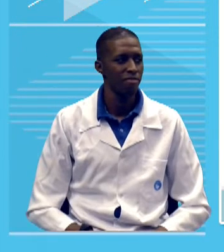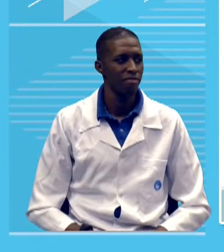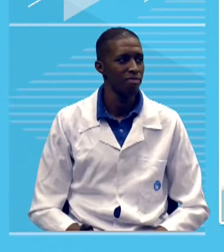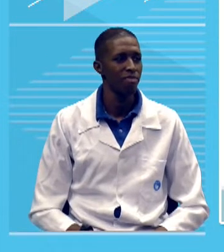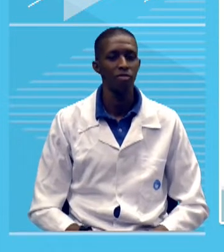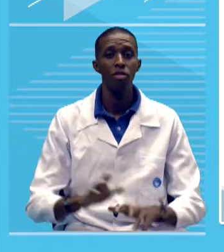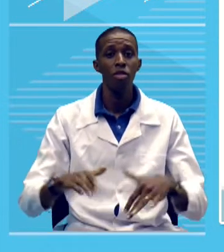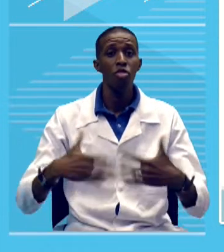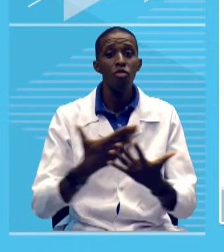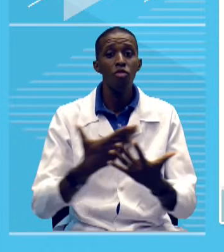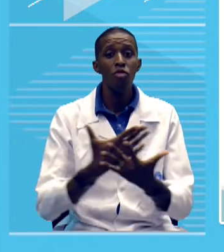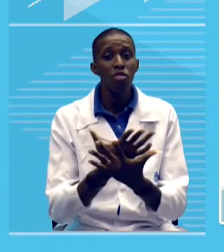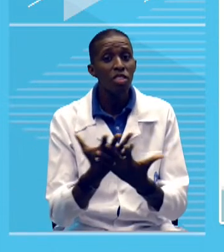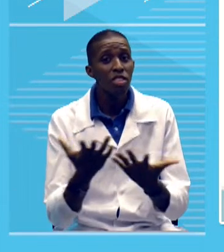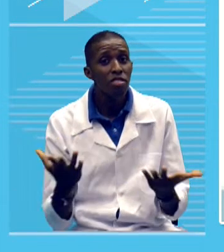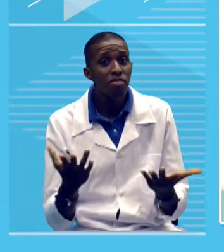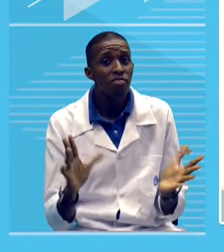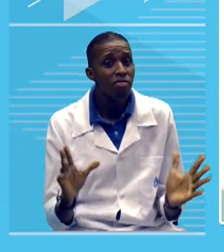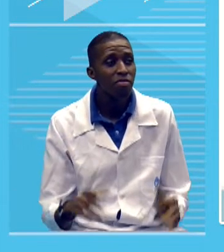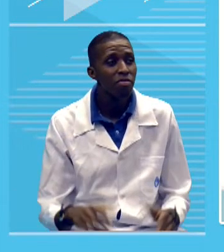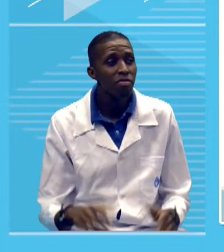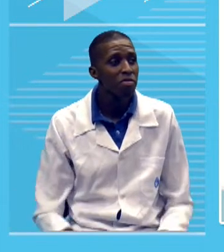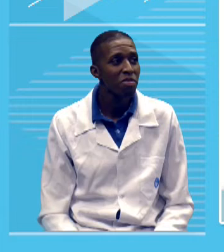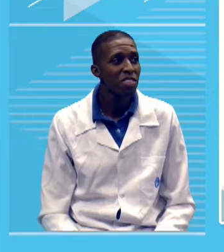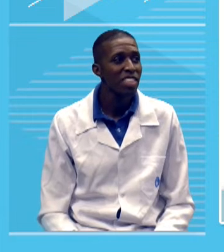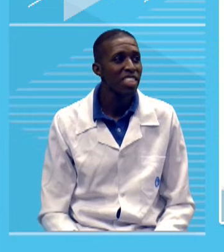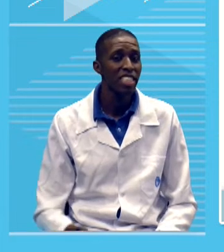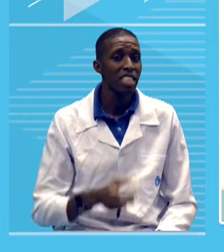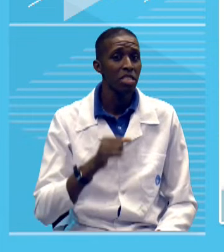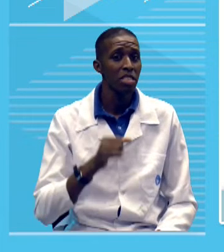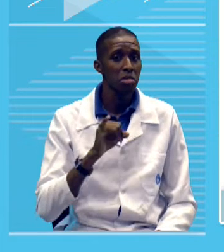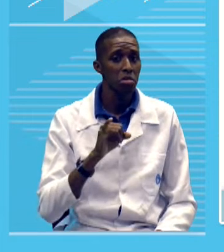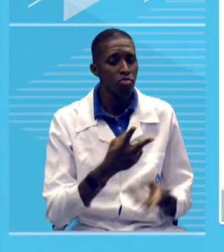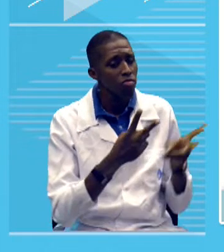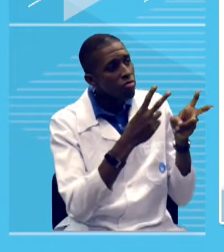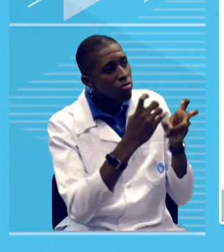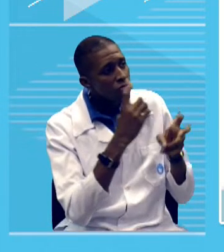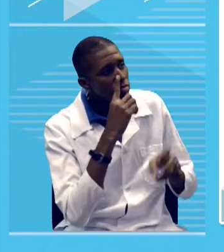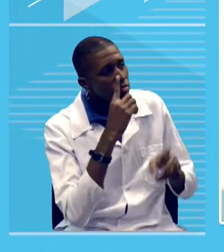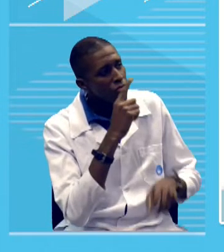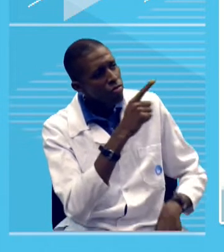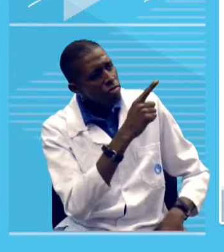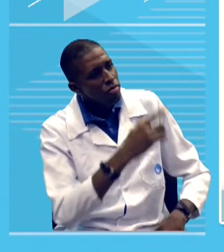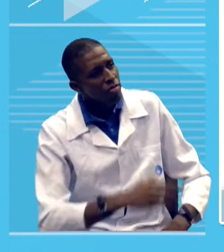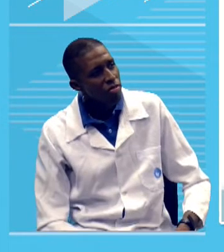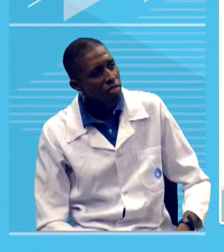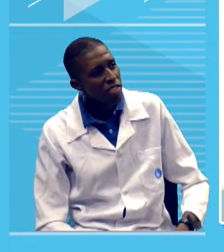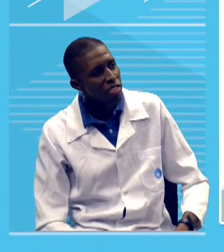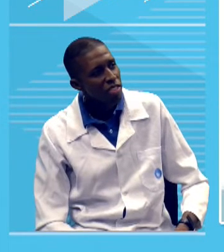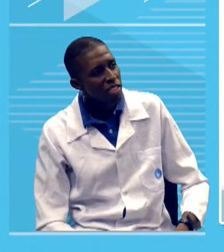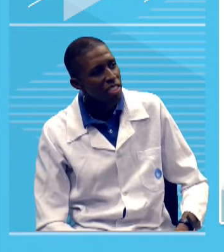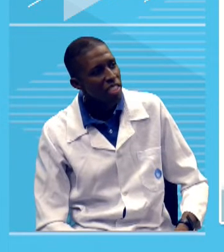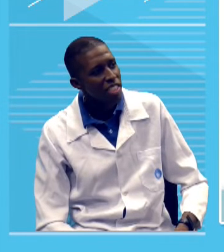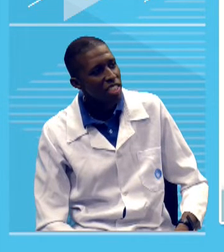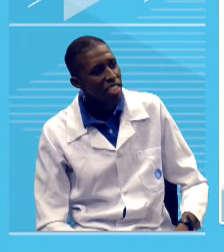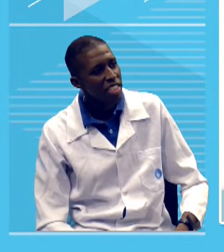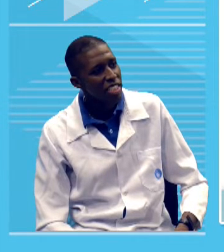através do canal educação se você passar próximo de um Agora sim aerogerador